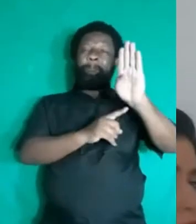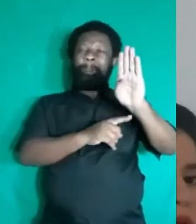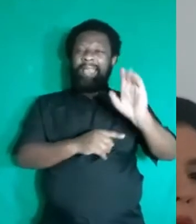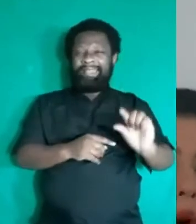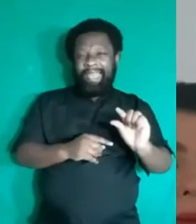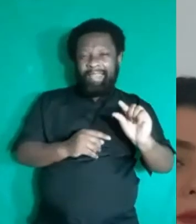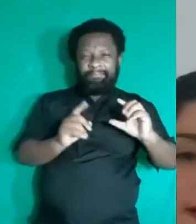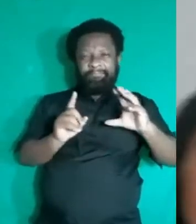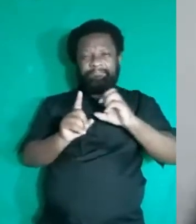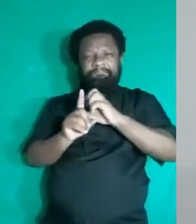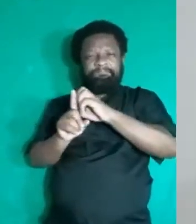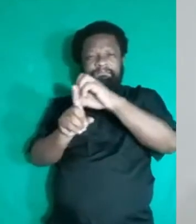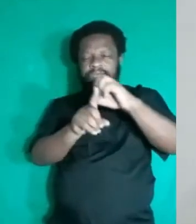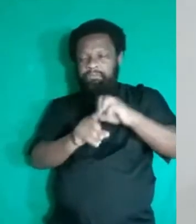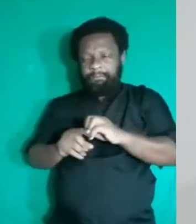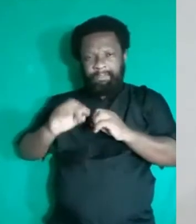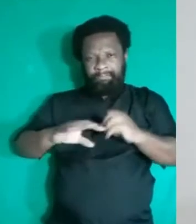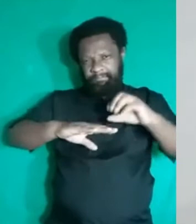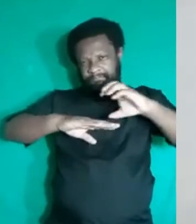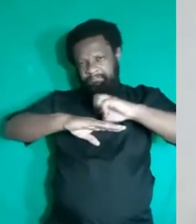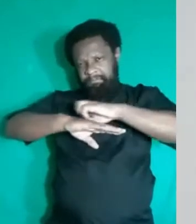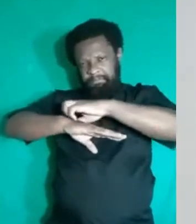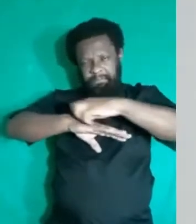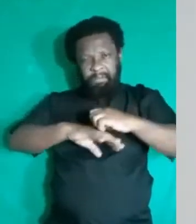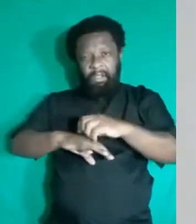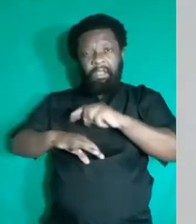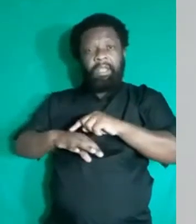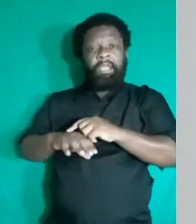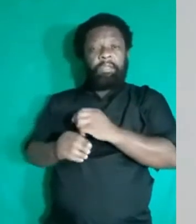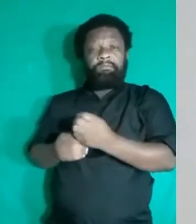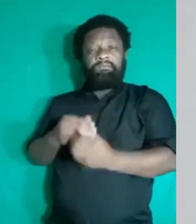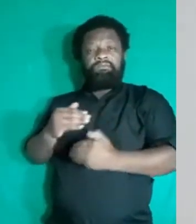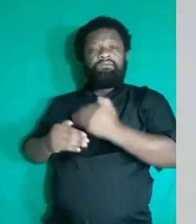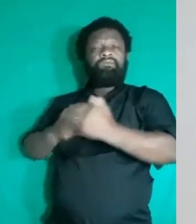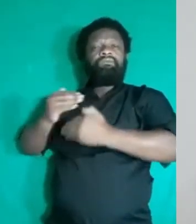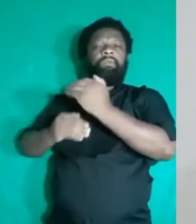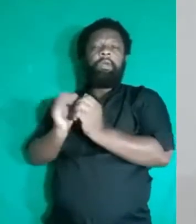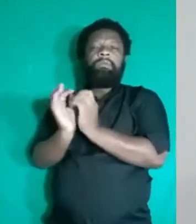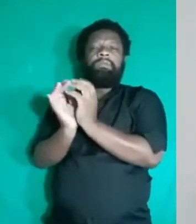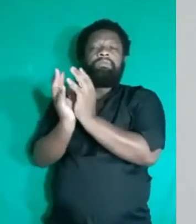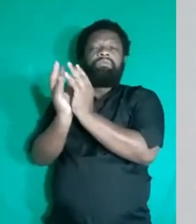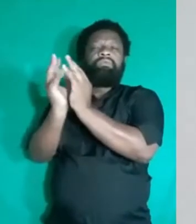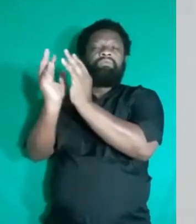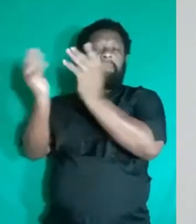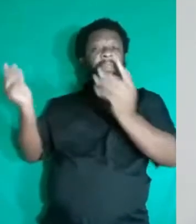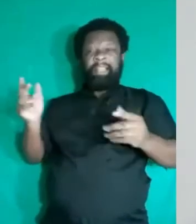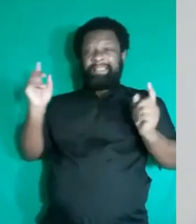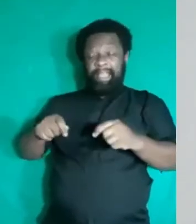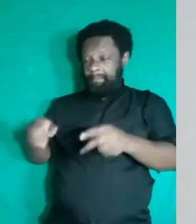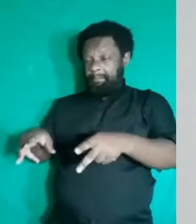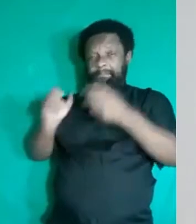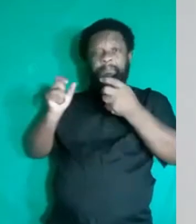ele é produzido por algumas bactérias. Ou seja, algumas bactérias atuam sobre uma matéria orgânica e aí